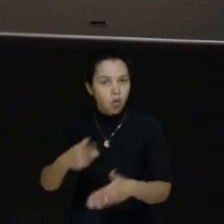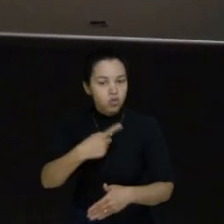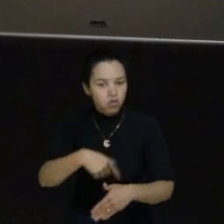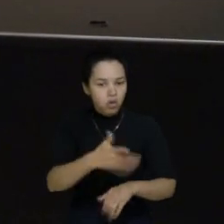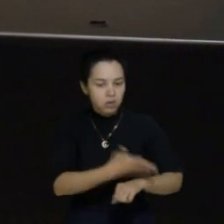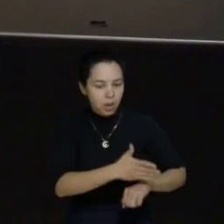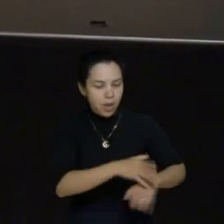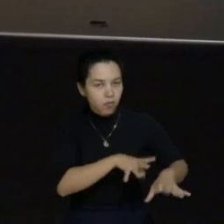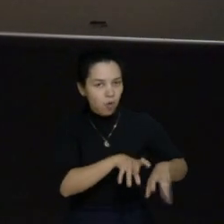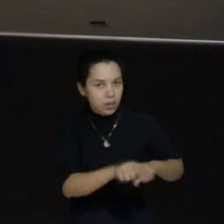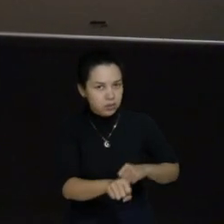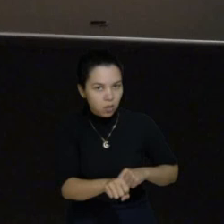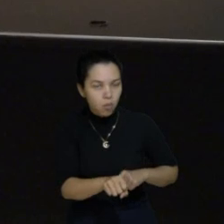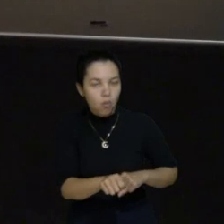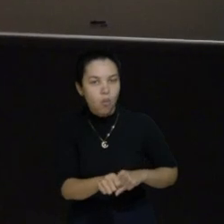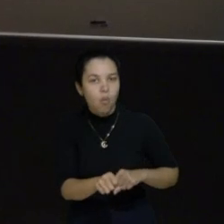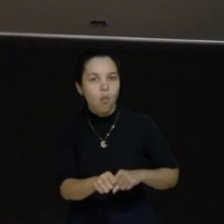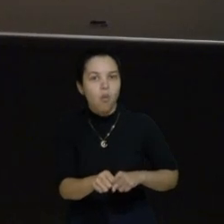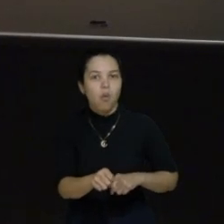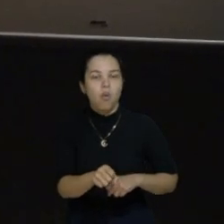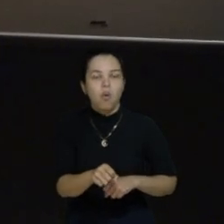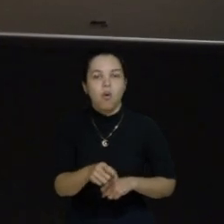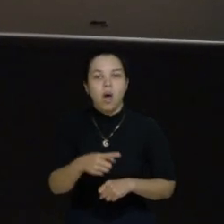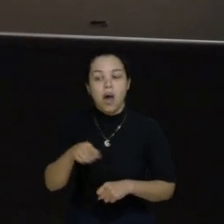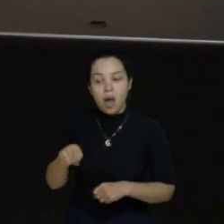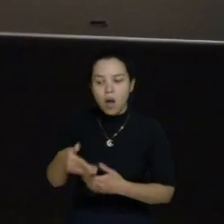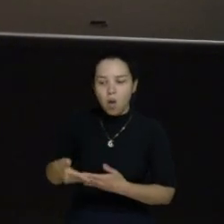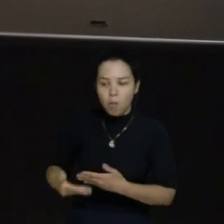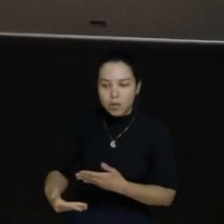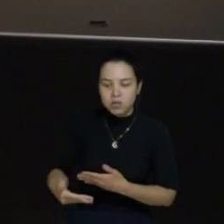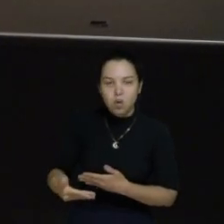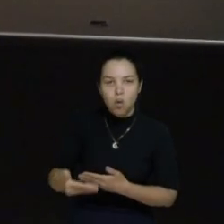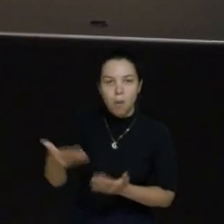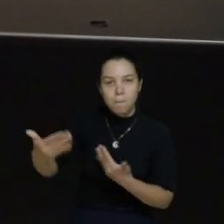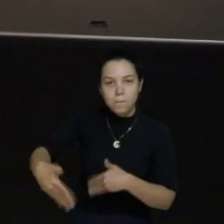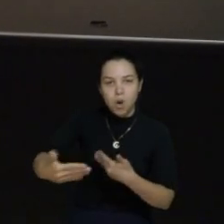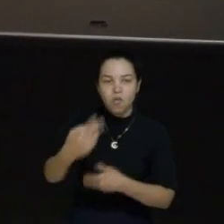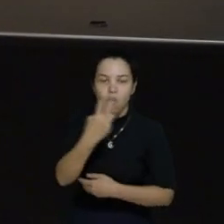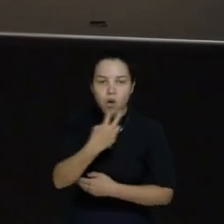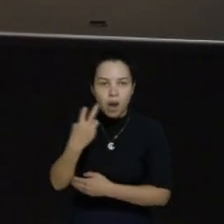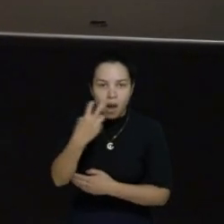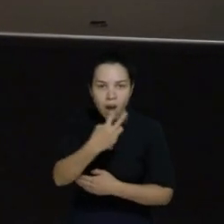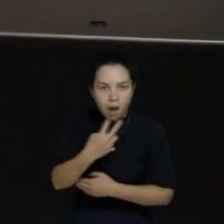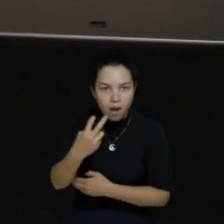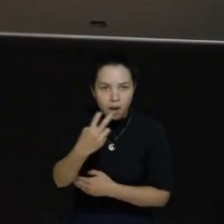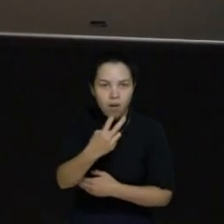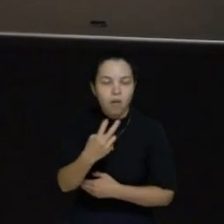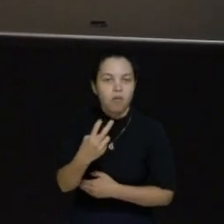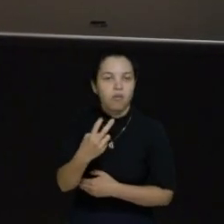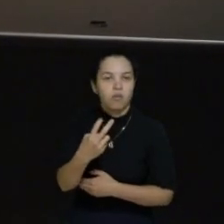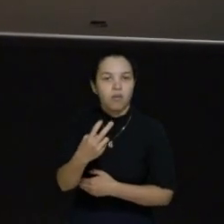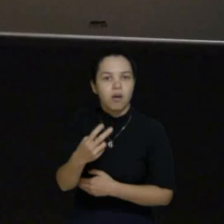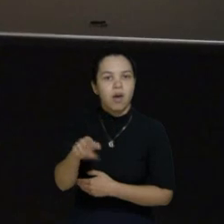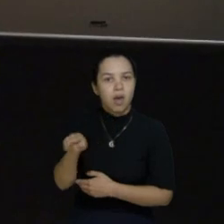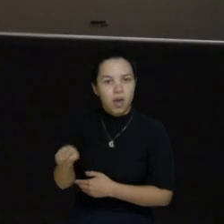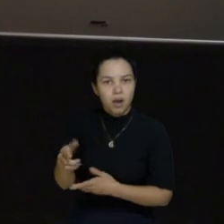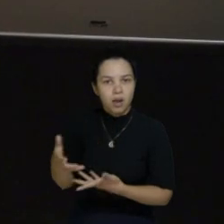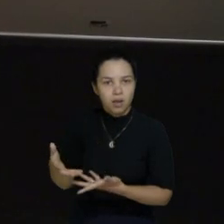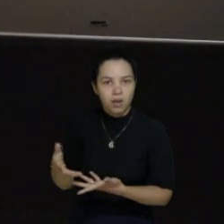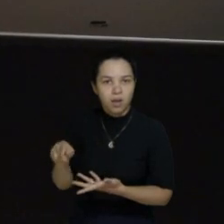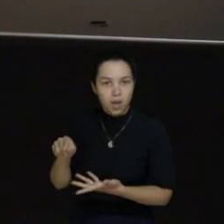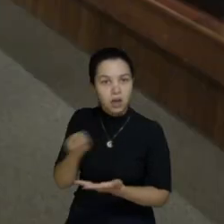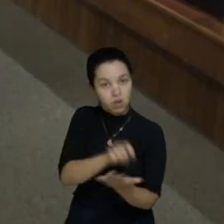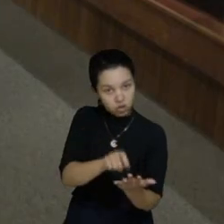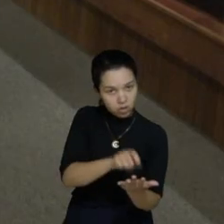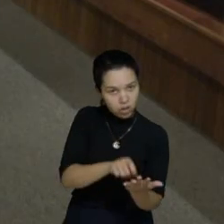ela começou a aplicar a prova oral para ele né à medida e tentando que ele ela tenta que ele faça o escrito à medida